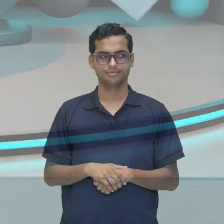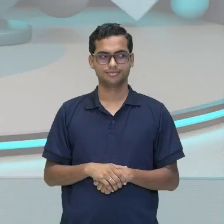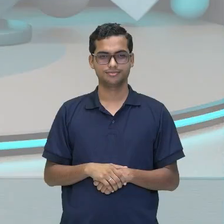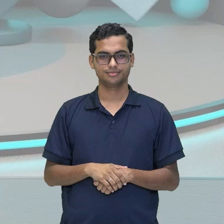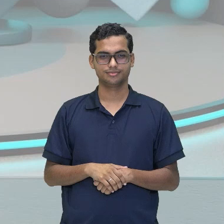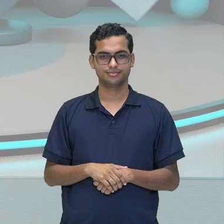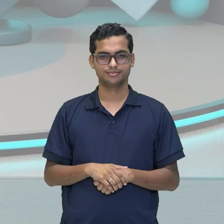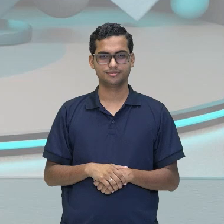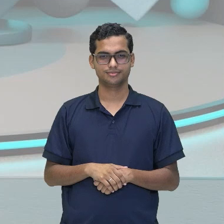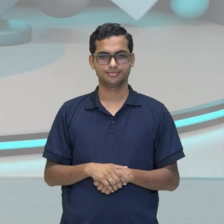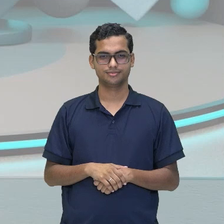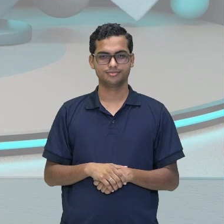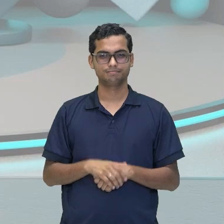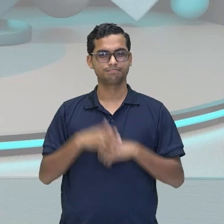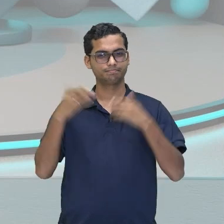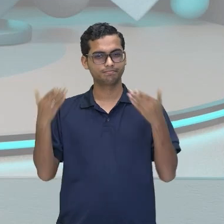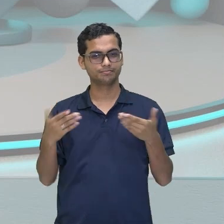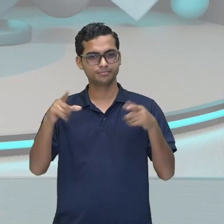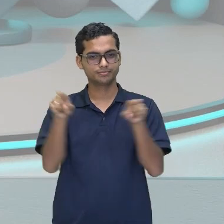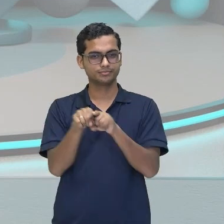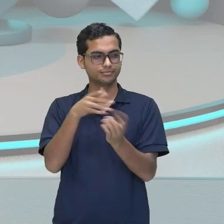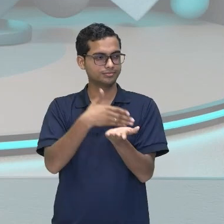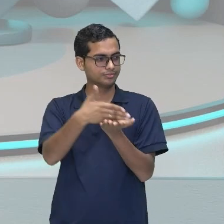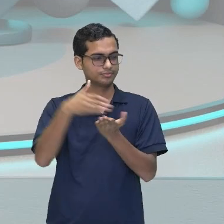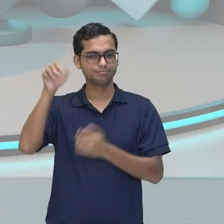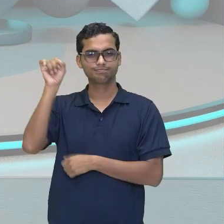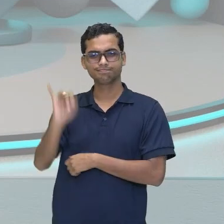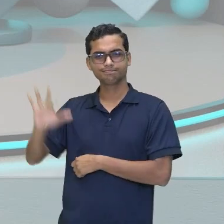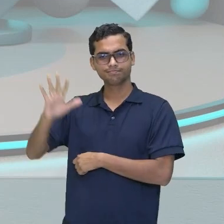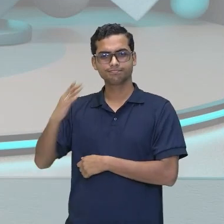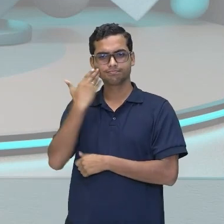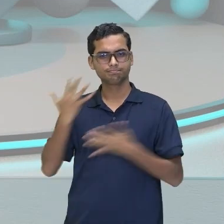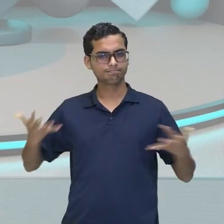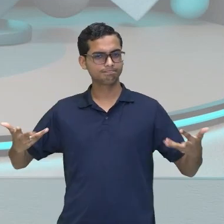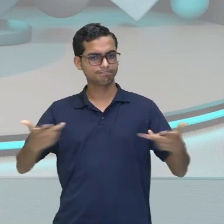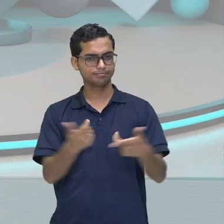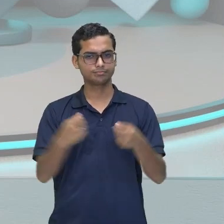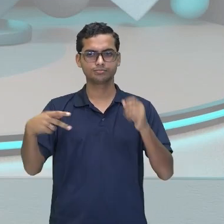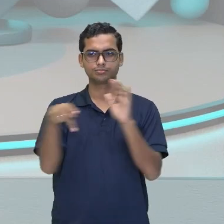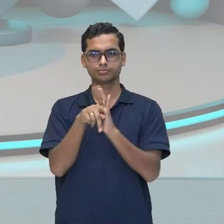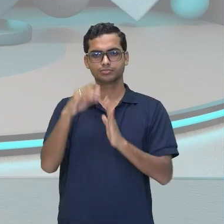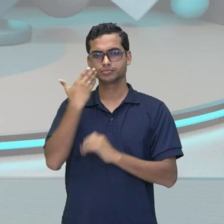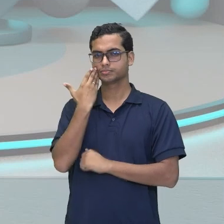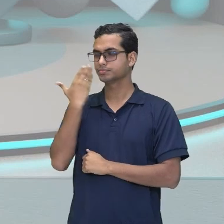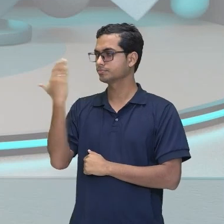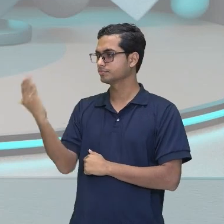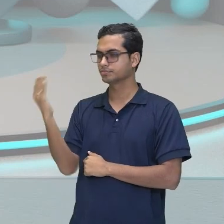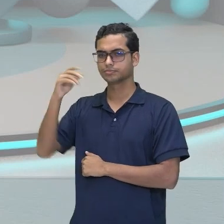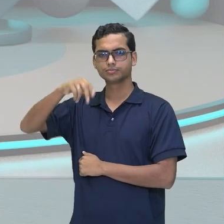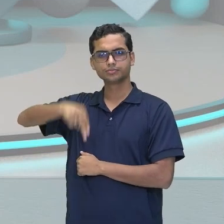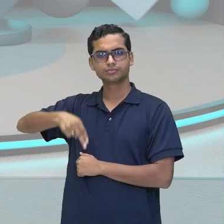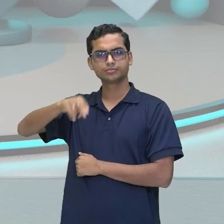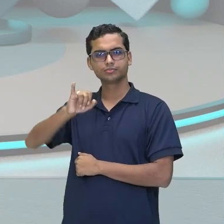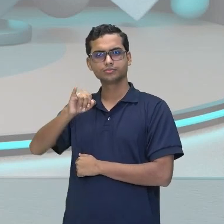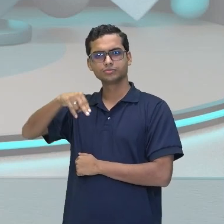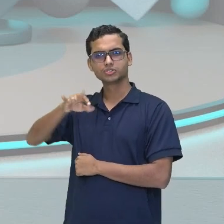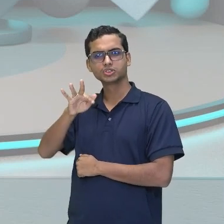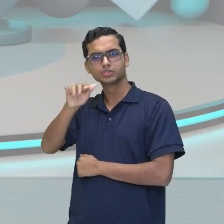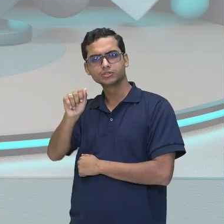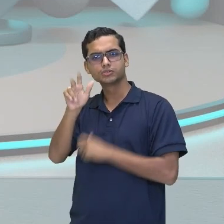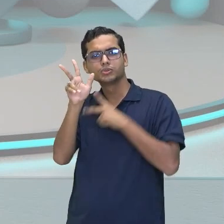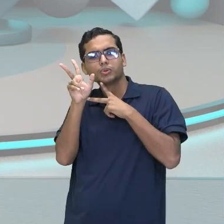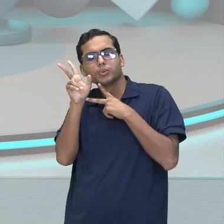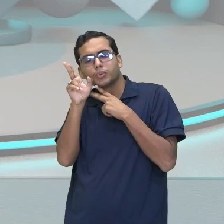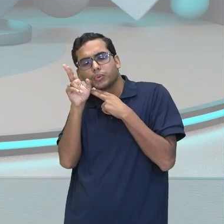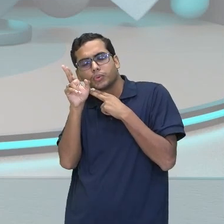Muito bem, nós começamos aí com uma imagem maravilhosa de uma ninfa adormecida,